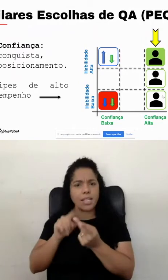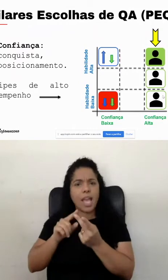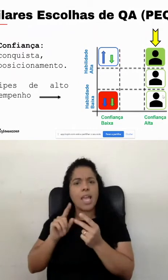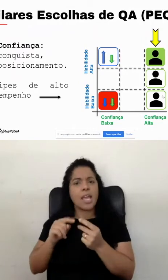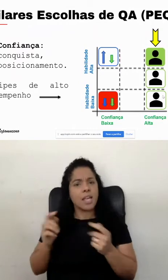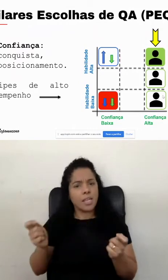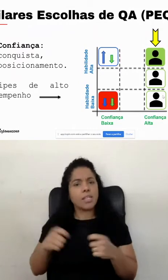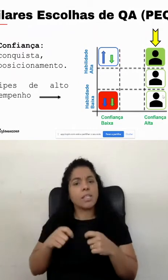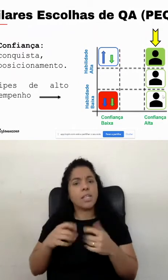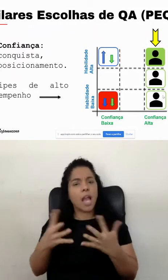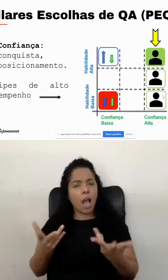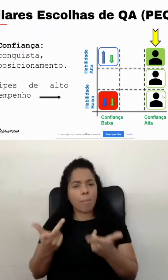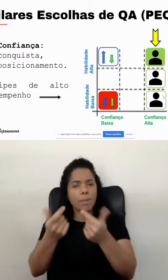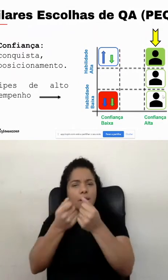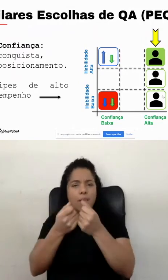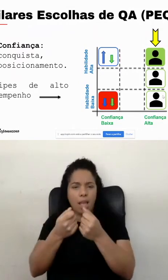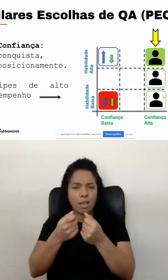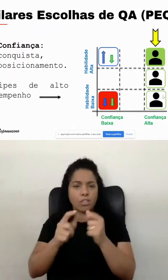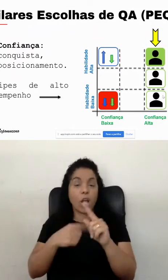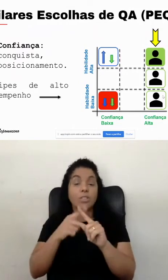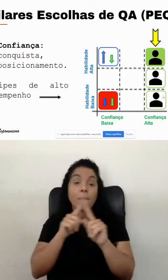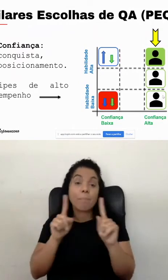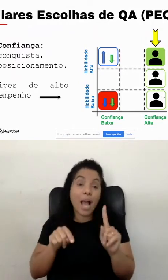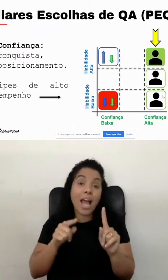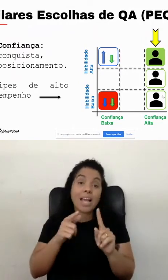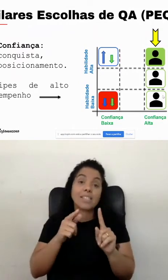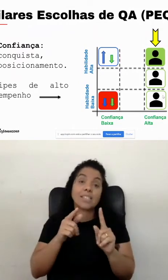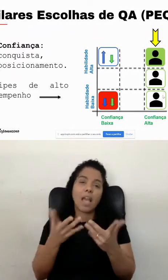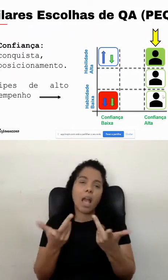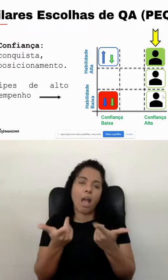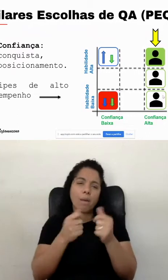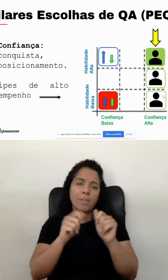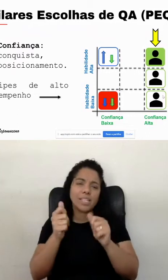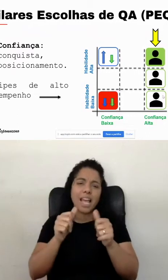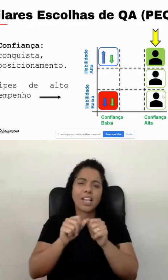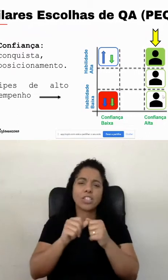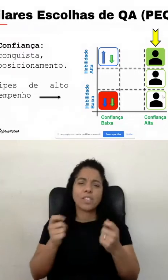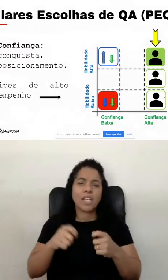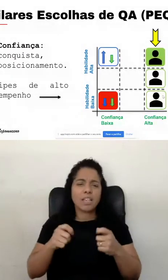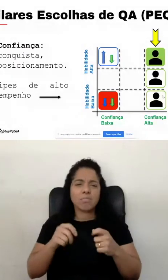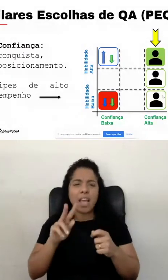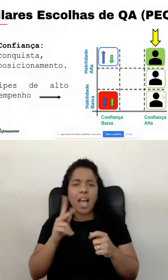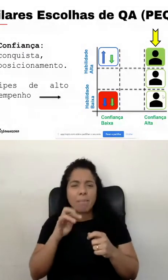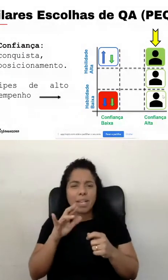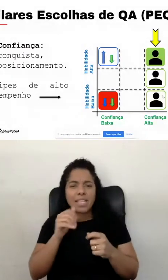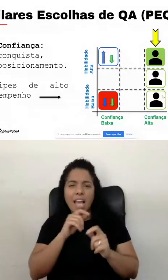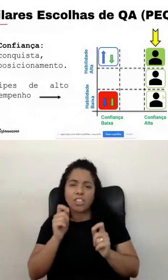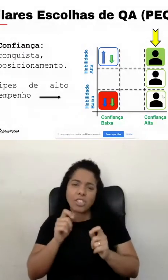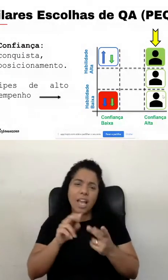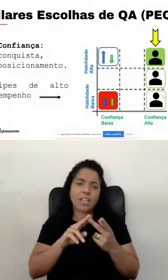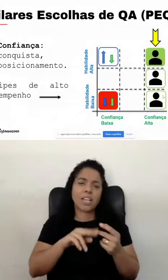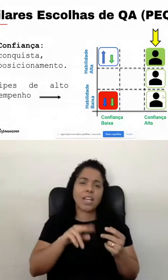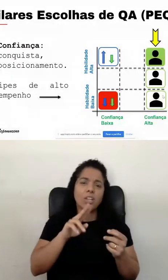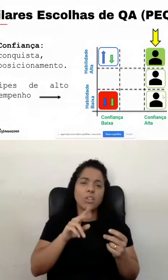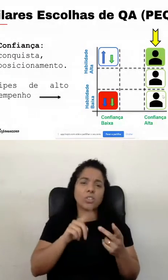dúvida. Porém, a habilidade pode variar, né, seja ela aí num X, né, que chamamos